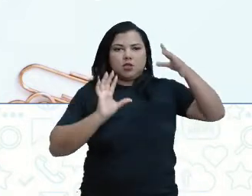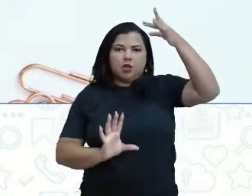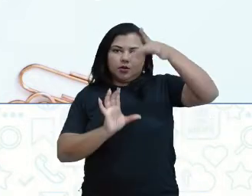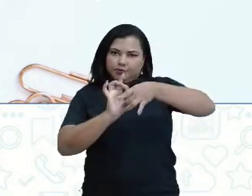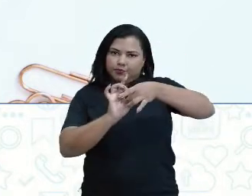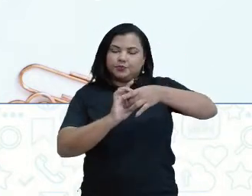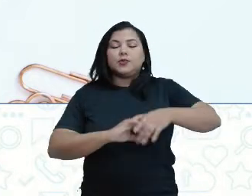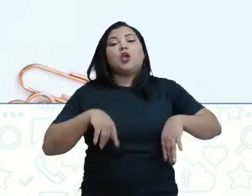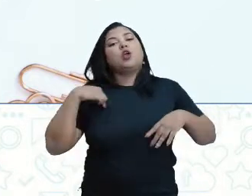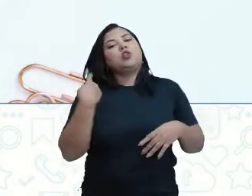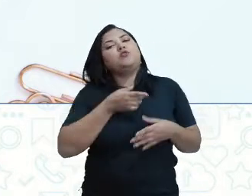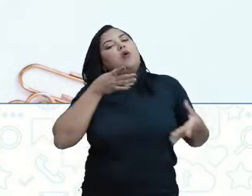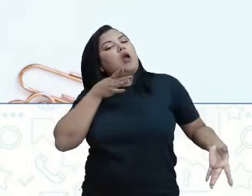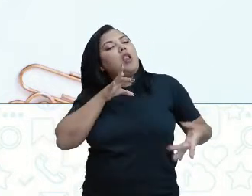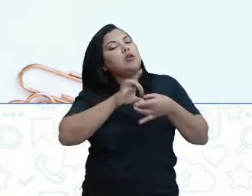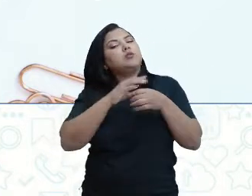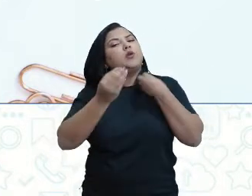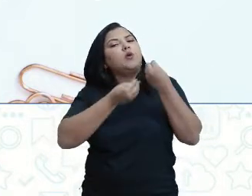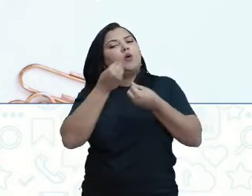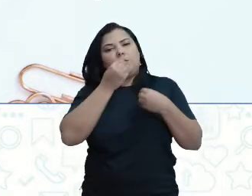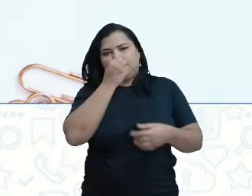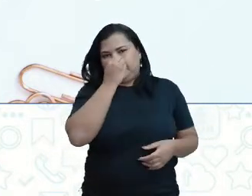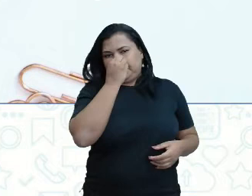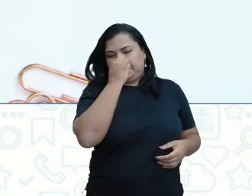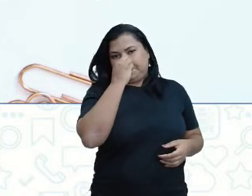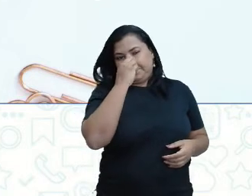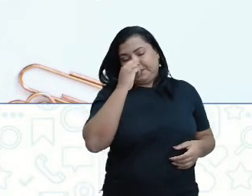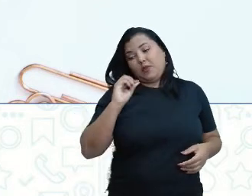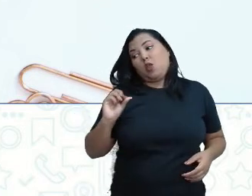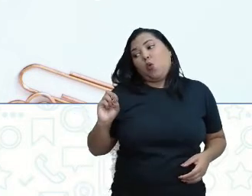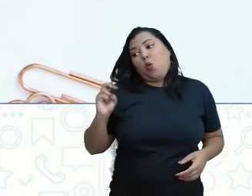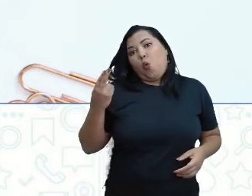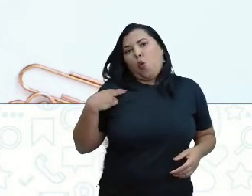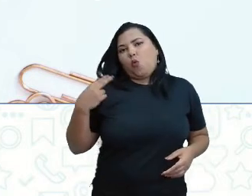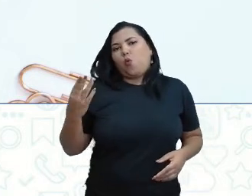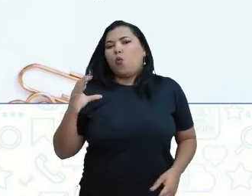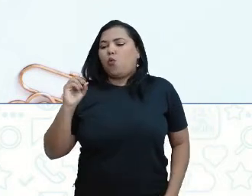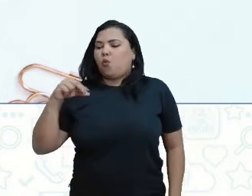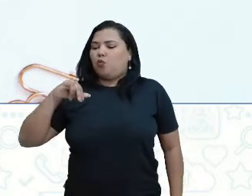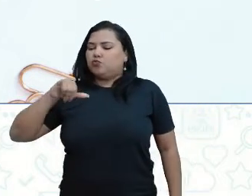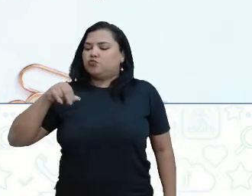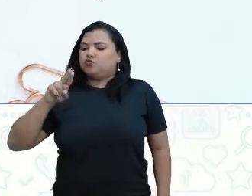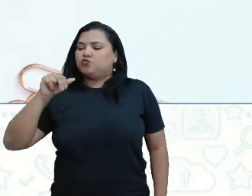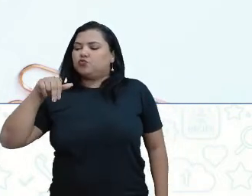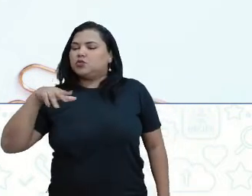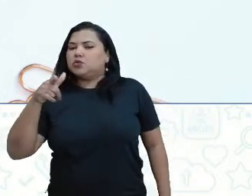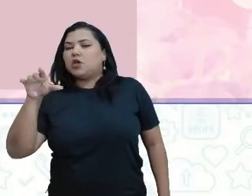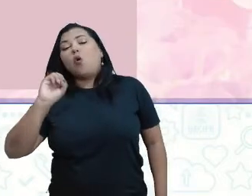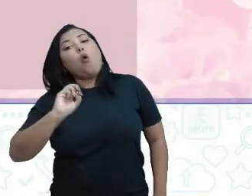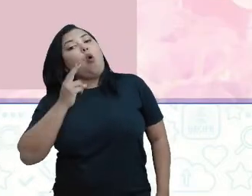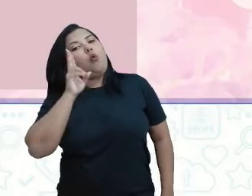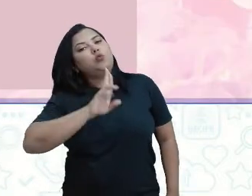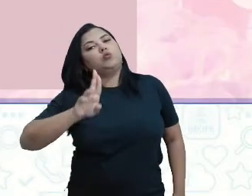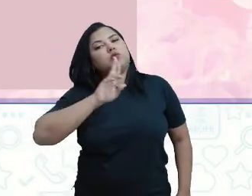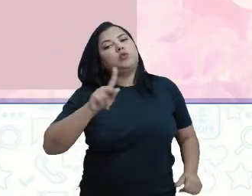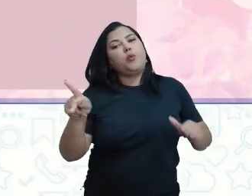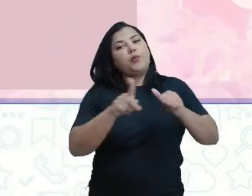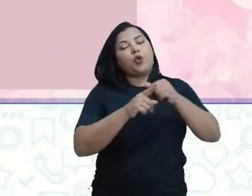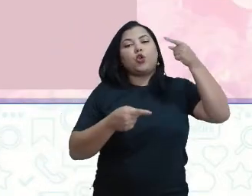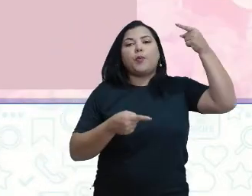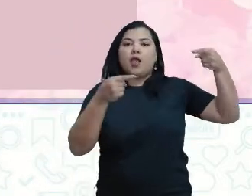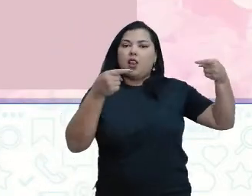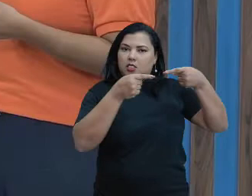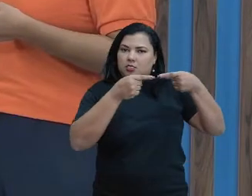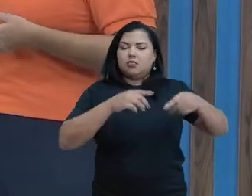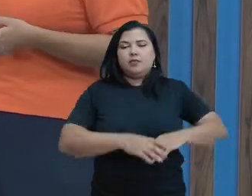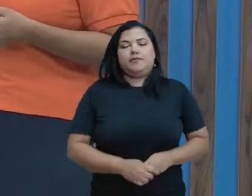vai relacionar essas orações como? Ou com conjunções ou com, no caso agora, o pronome relativo. Então, ó,